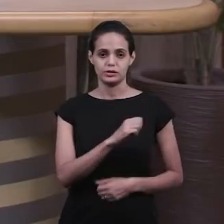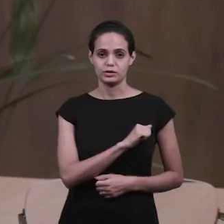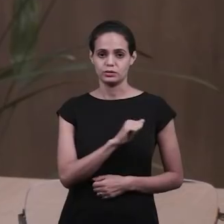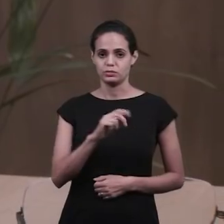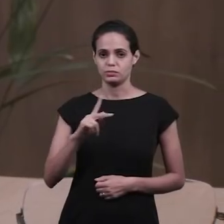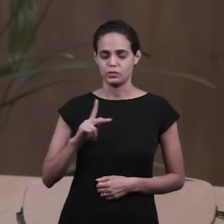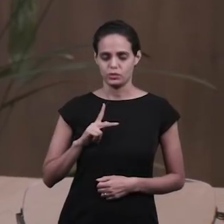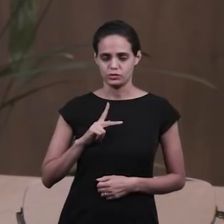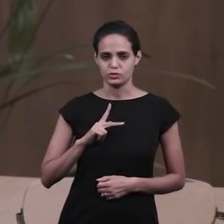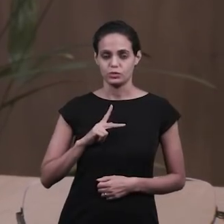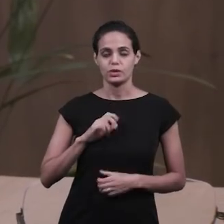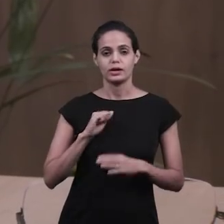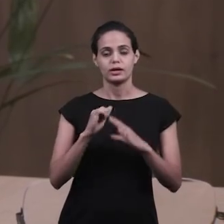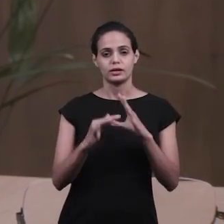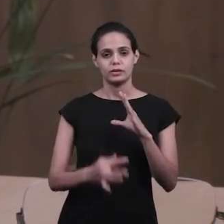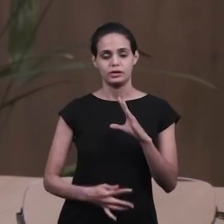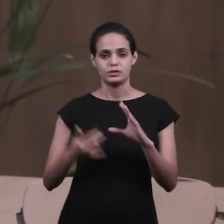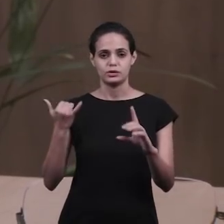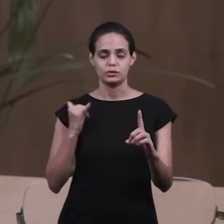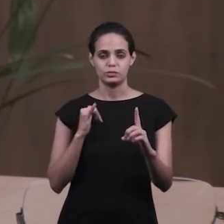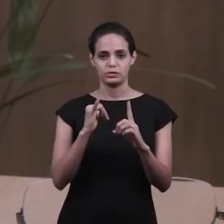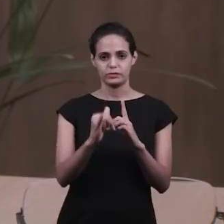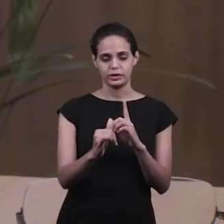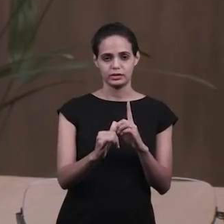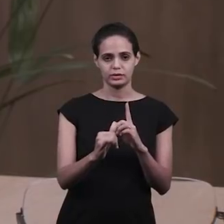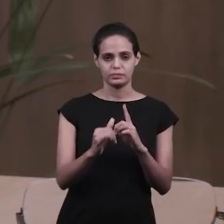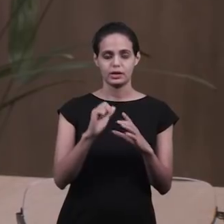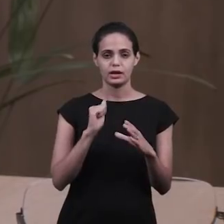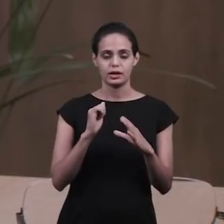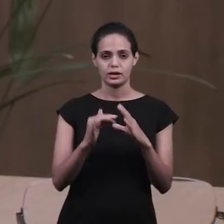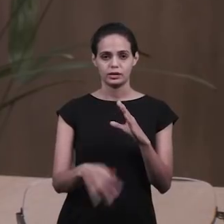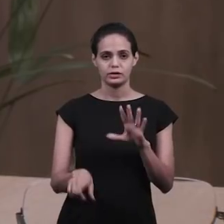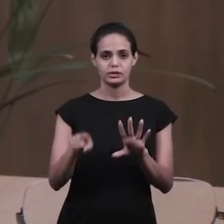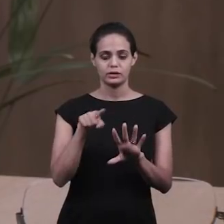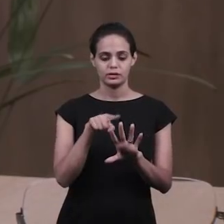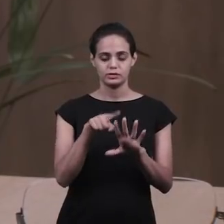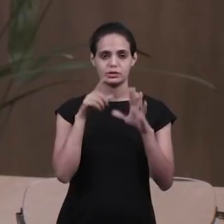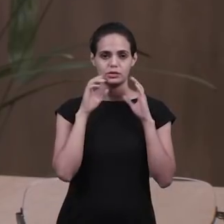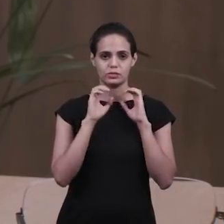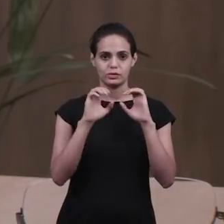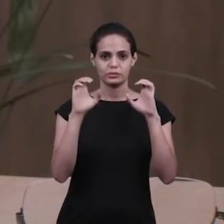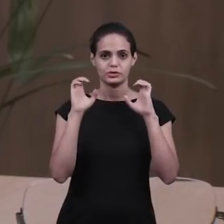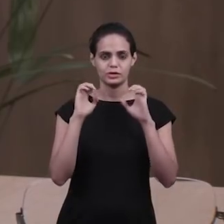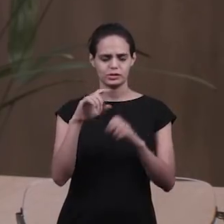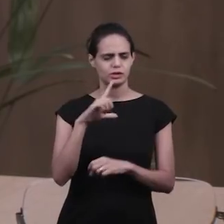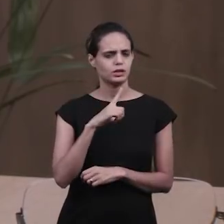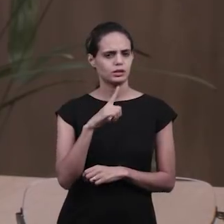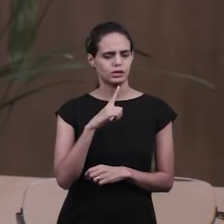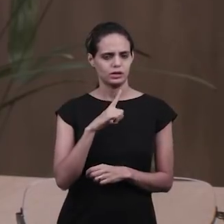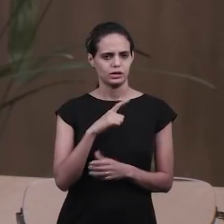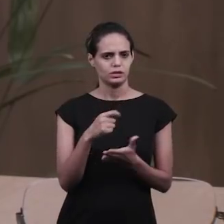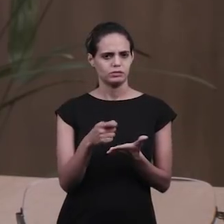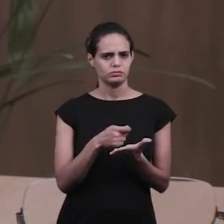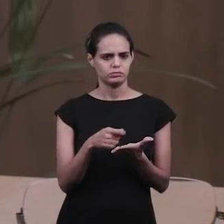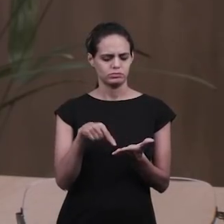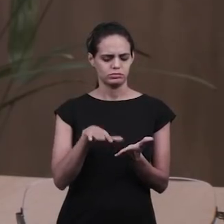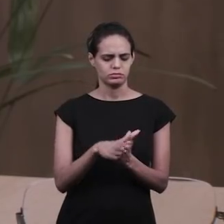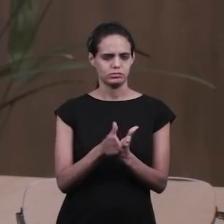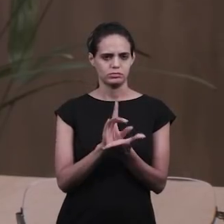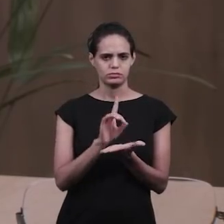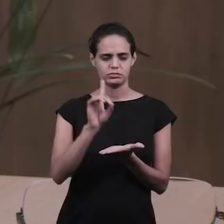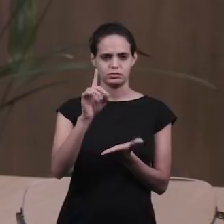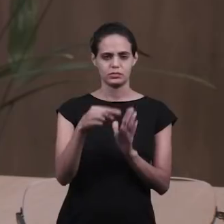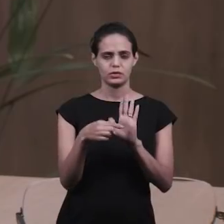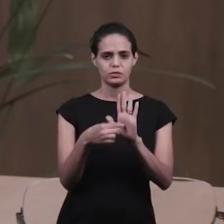profeta, a característica do evangelista, né? E tem os casos aí na Bíblia, do pastor, do